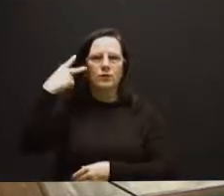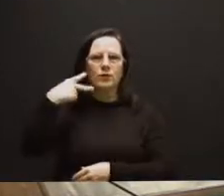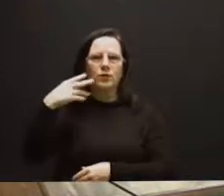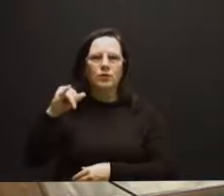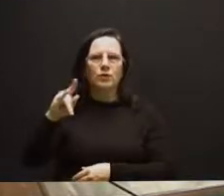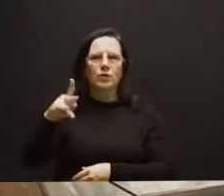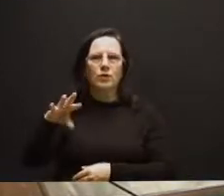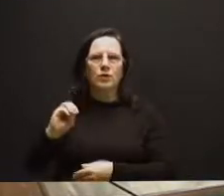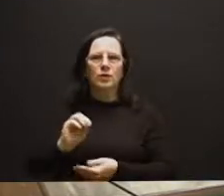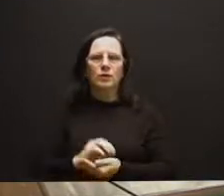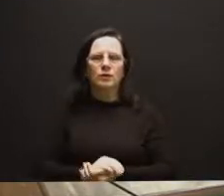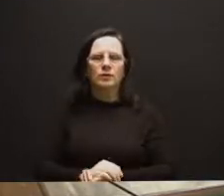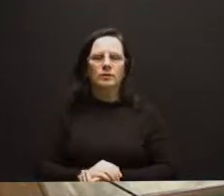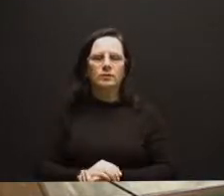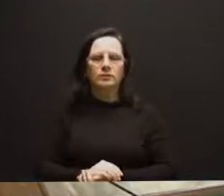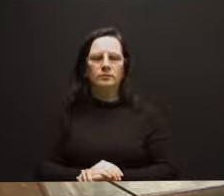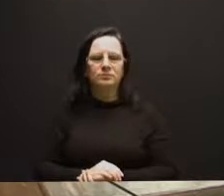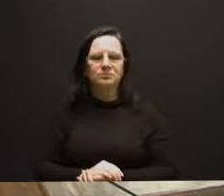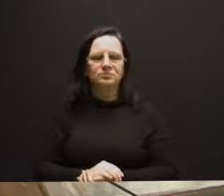dos sete costados